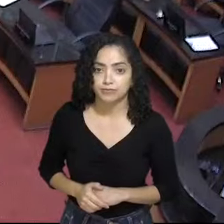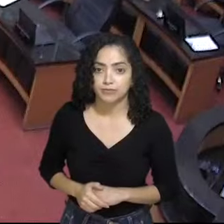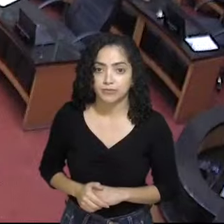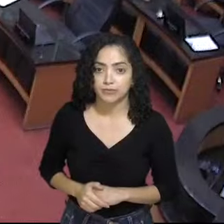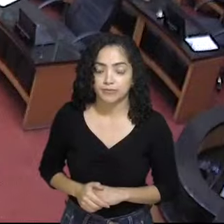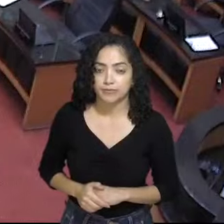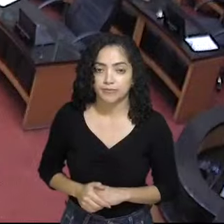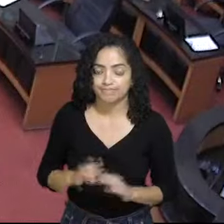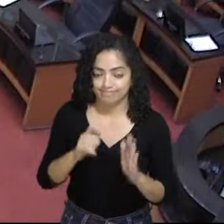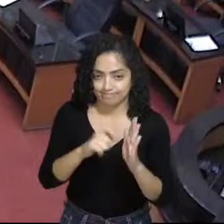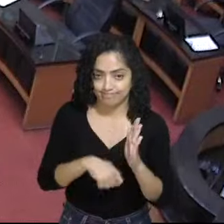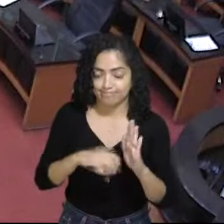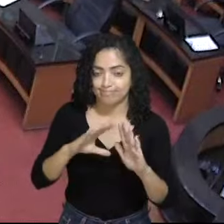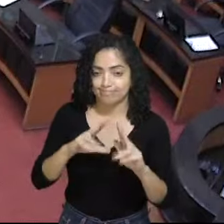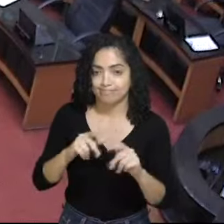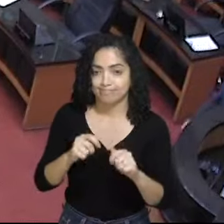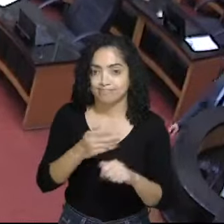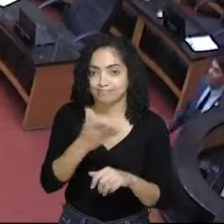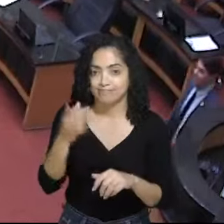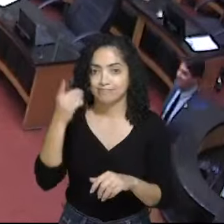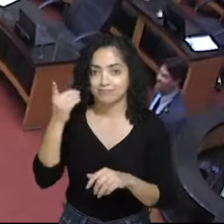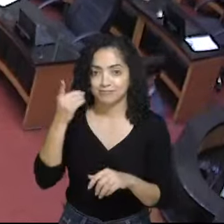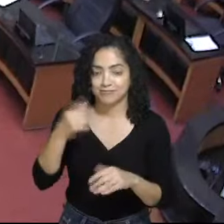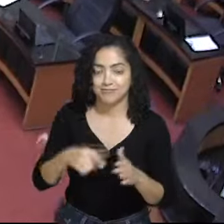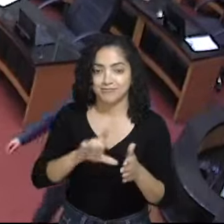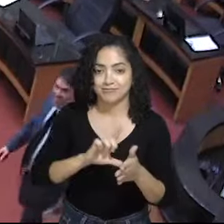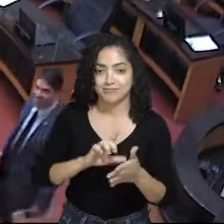Assino embaixo tudo que foi falado até agora, senhor presidente. Feliz Natal.